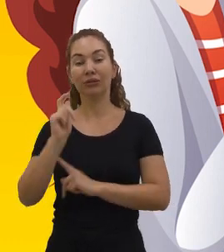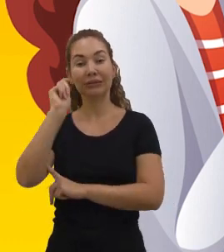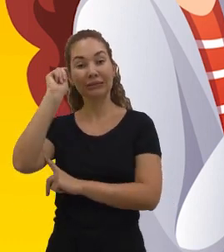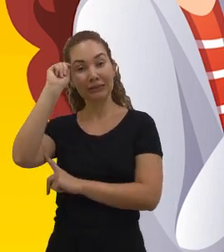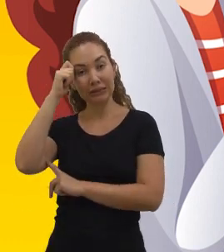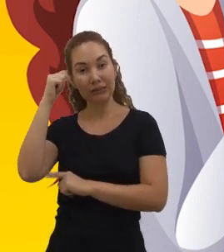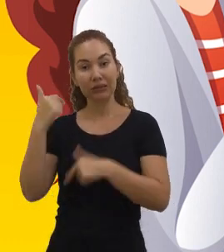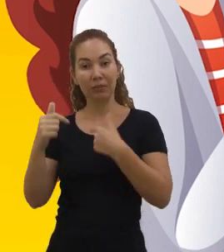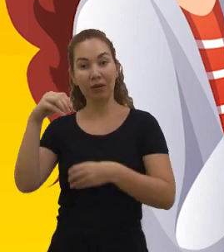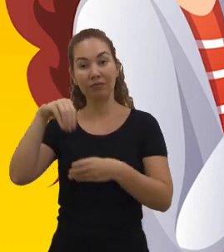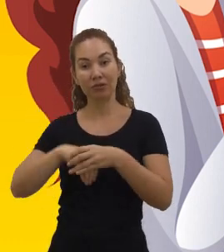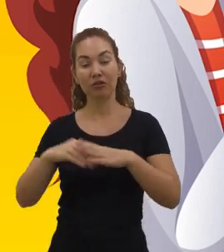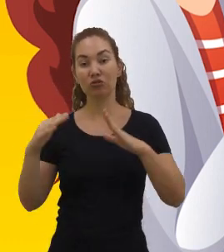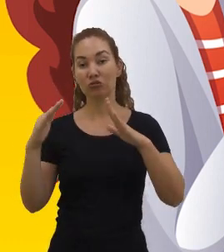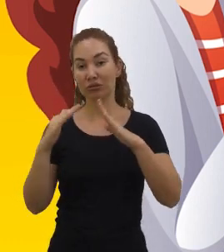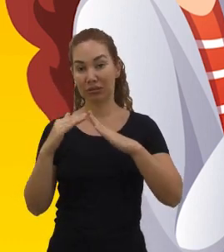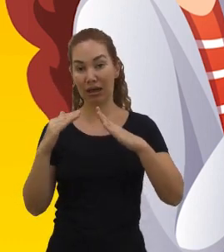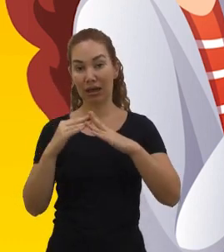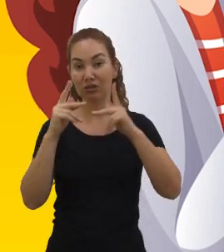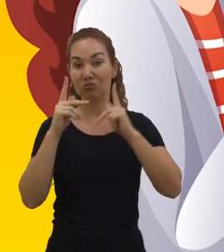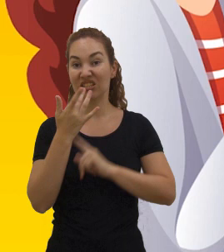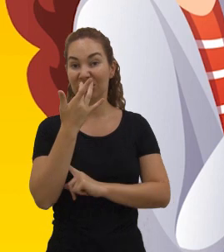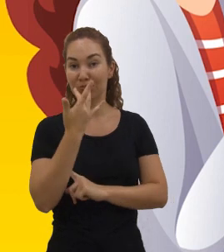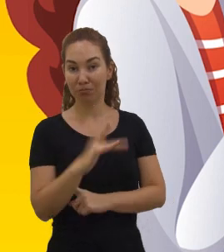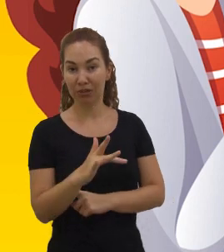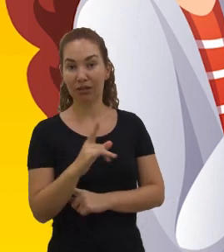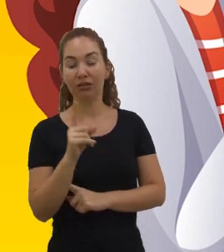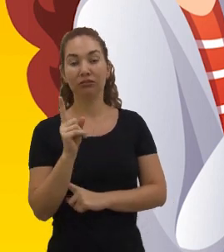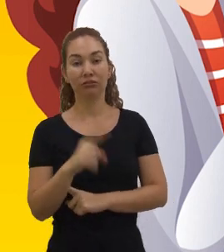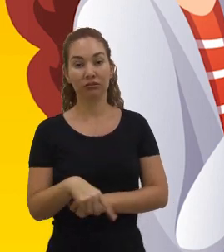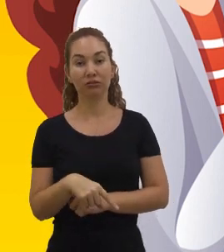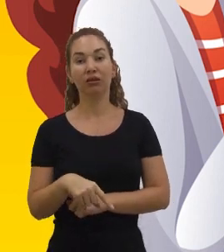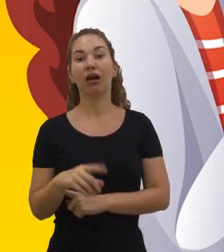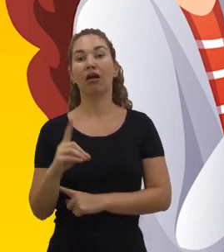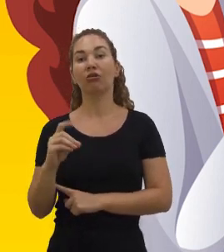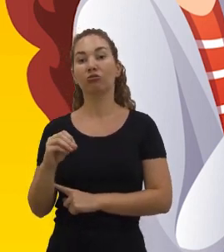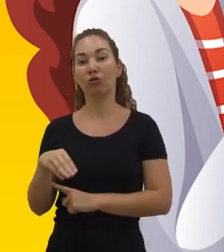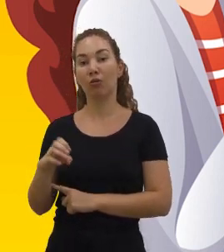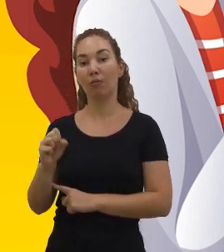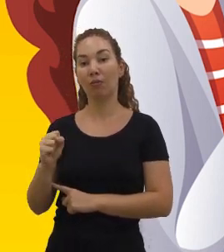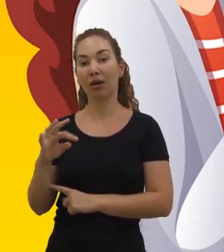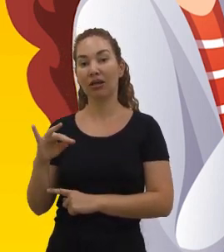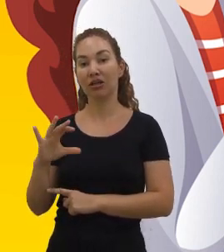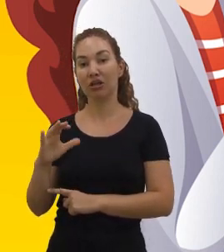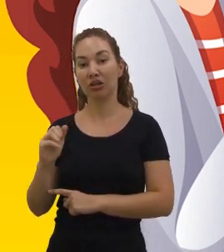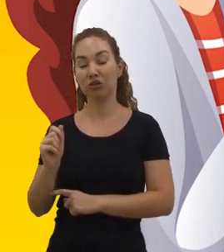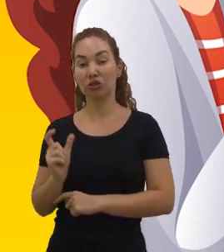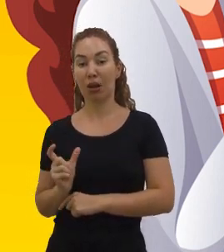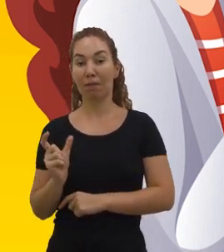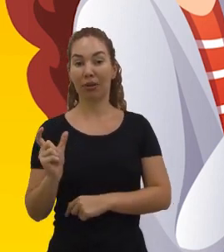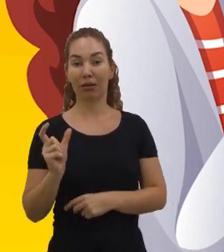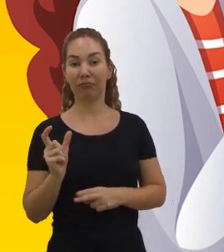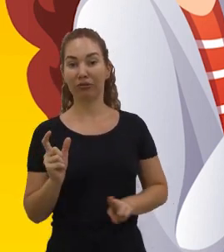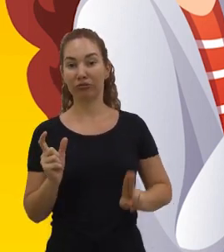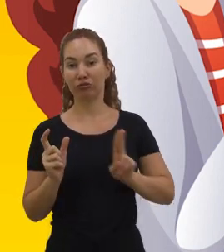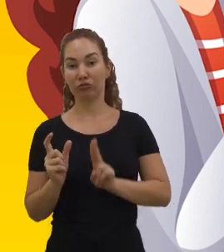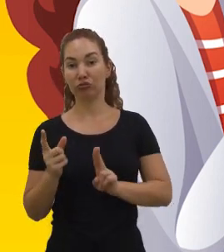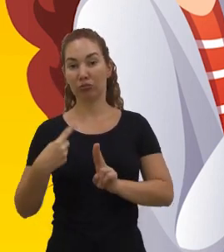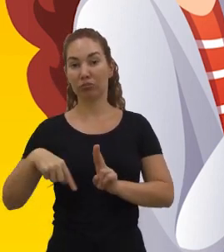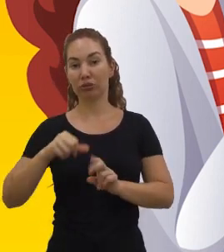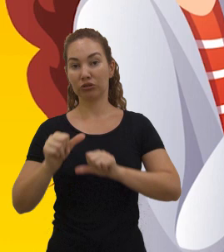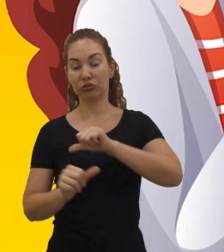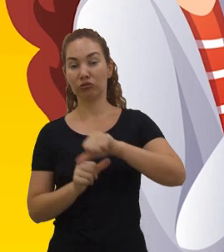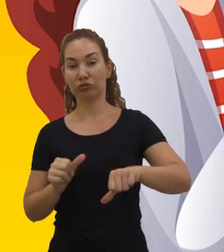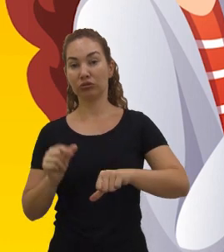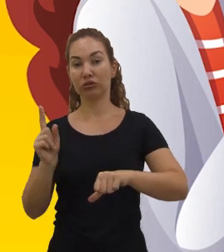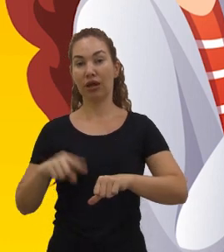dentro da casa de famílias brancas e eram consideradas as domésticas. Então, o termo que eles botam para a gente